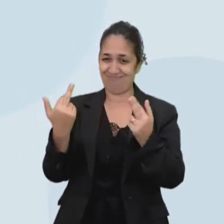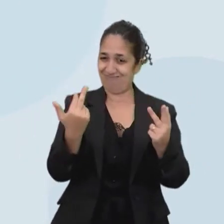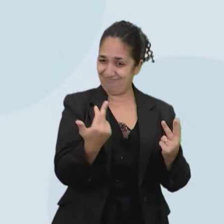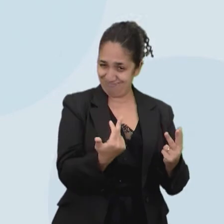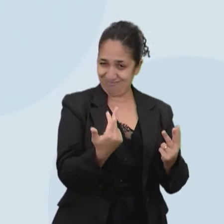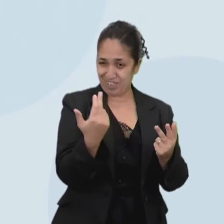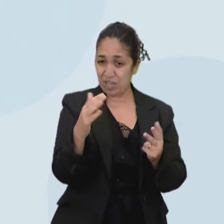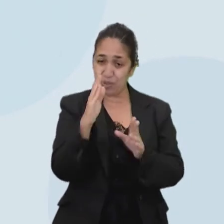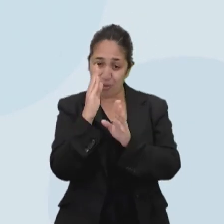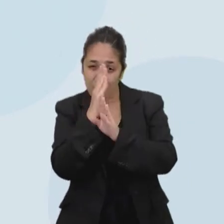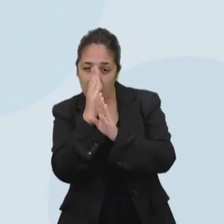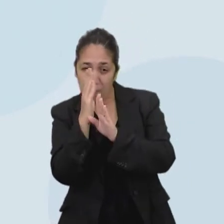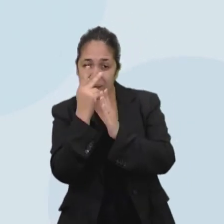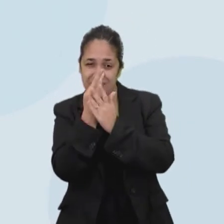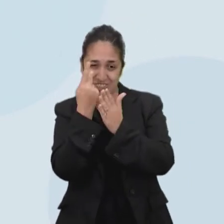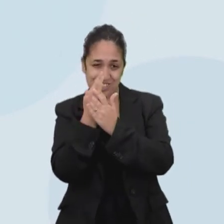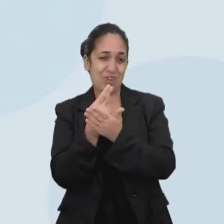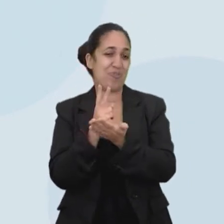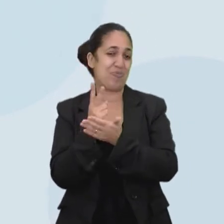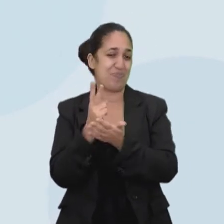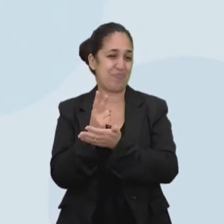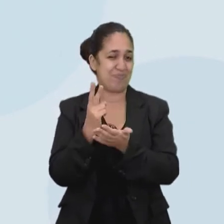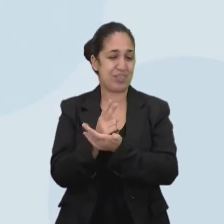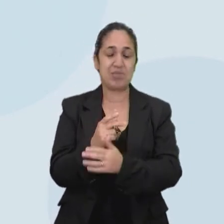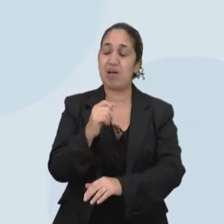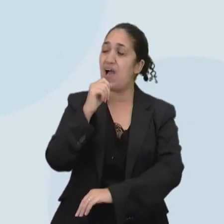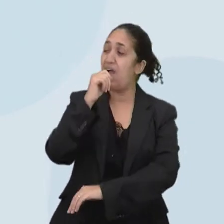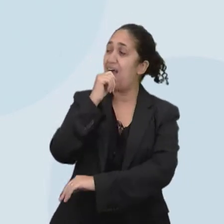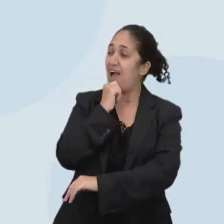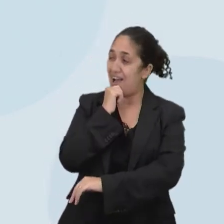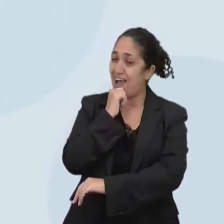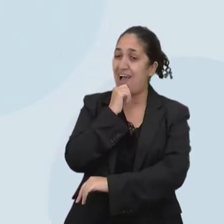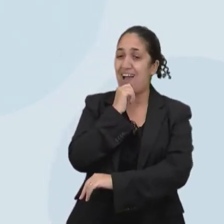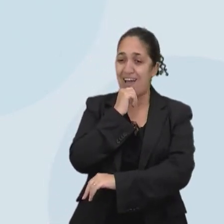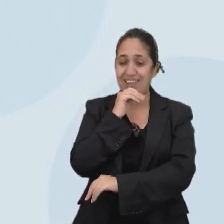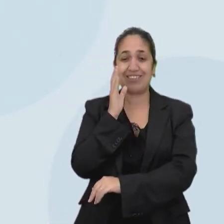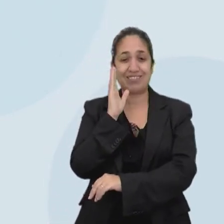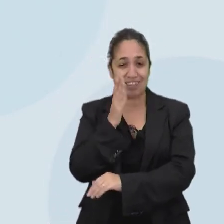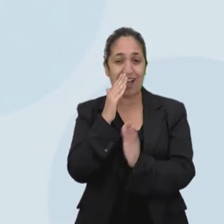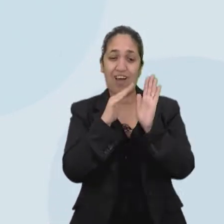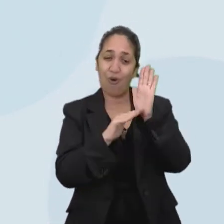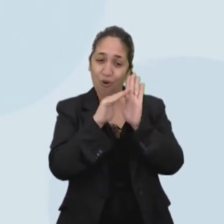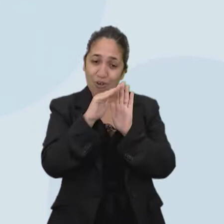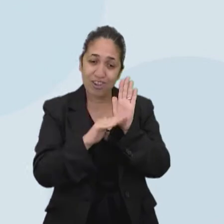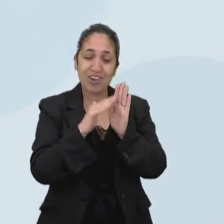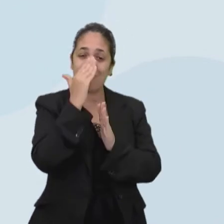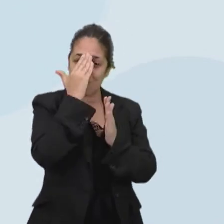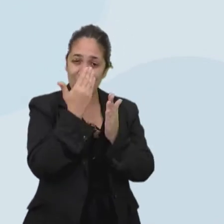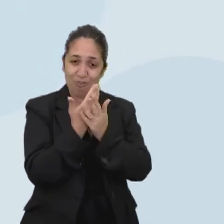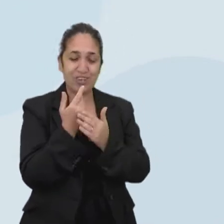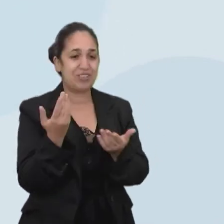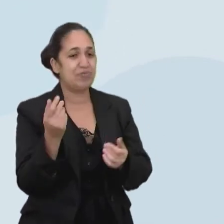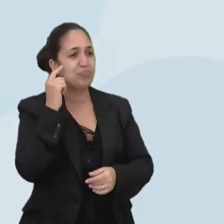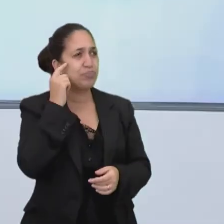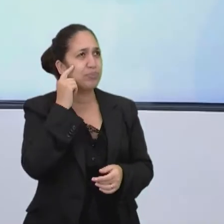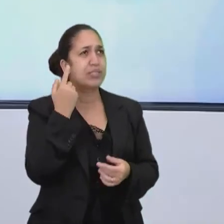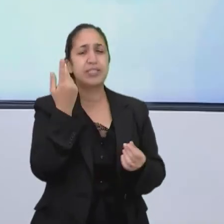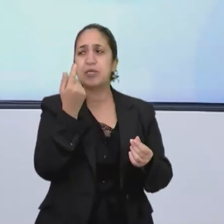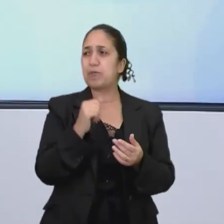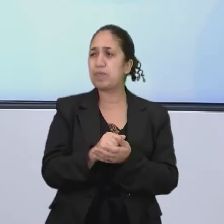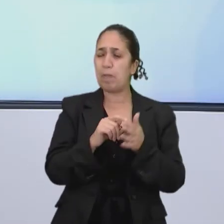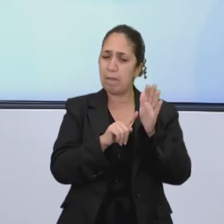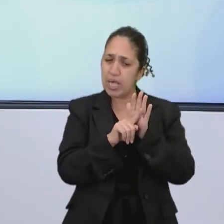com a mesma margem de erro. Ah, tá. Então, nível de confiança. Então, vamos pensar assim, ó. Se eu aplicar a